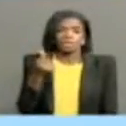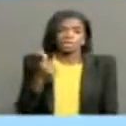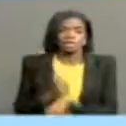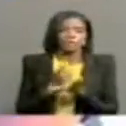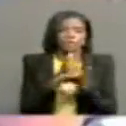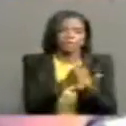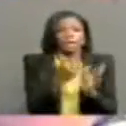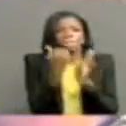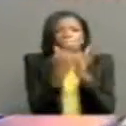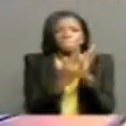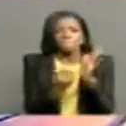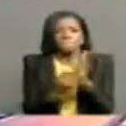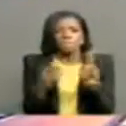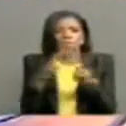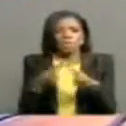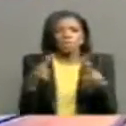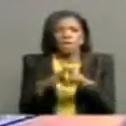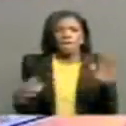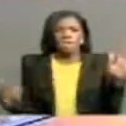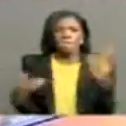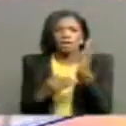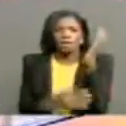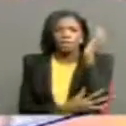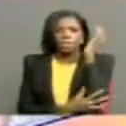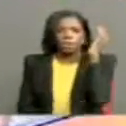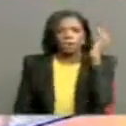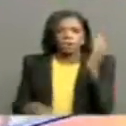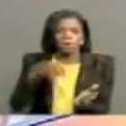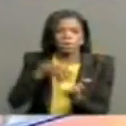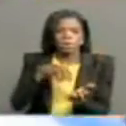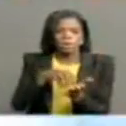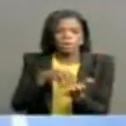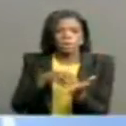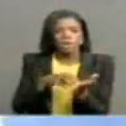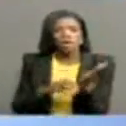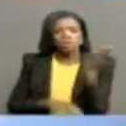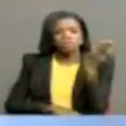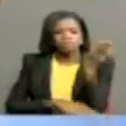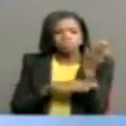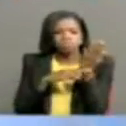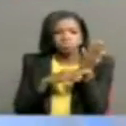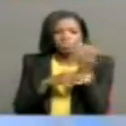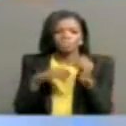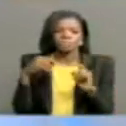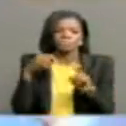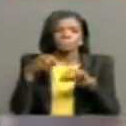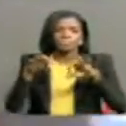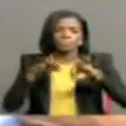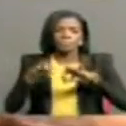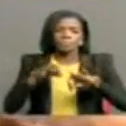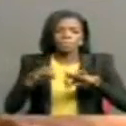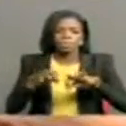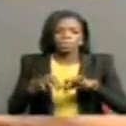nos programas de combate à pobreza que o município tem vindo a desenvolver. Felizmente, o município do Quango